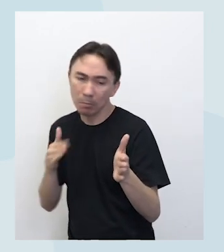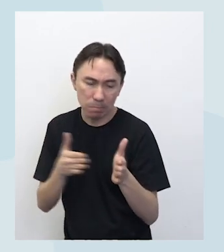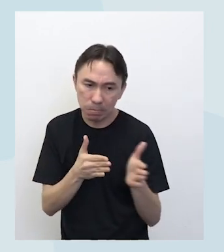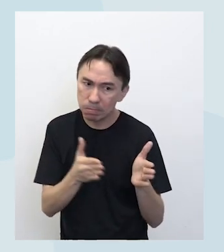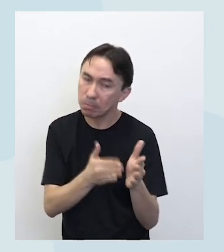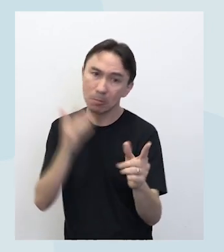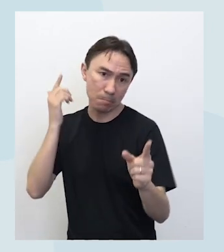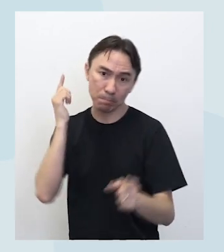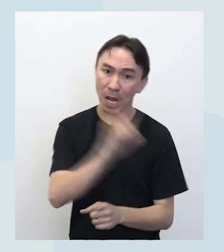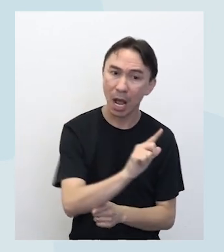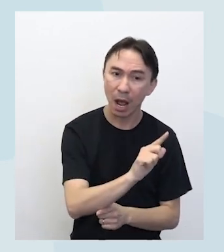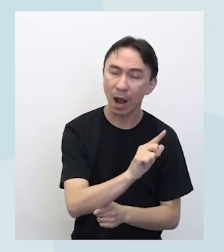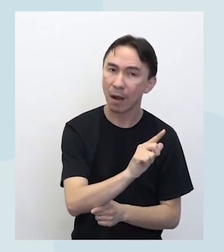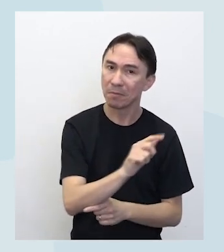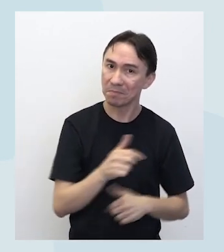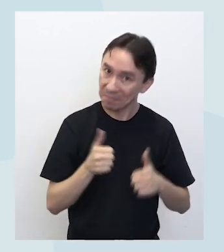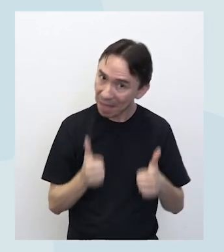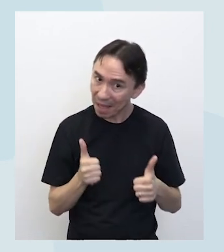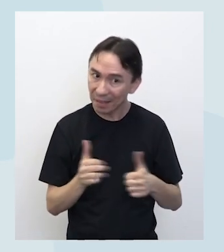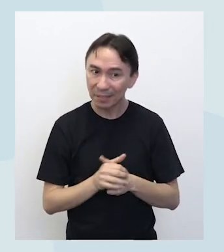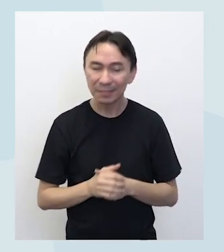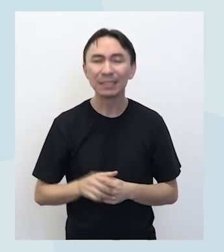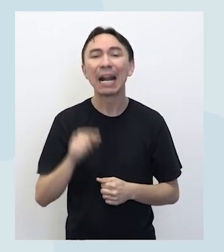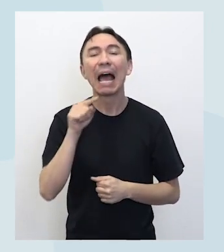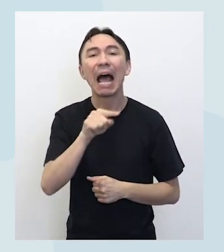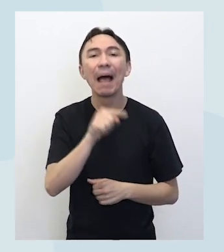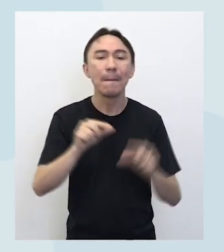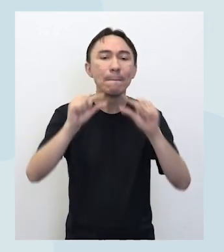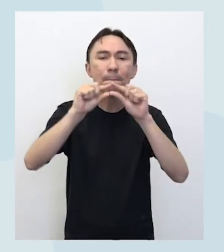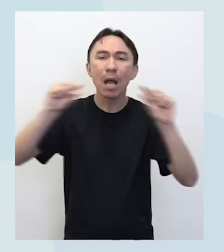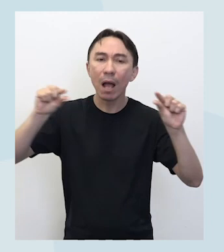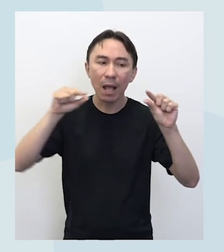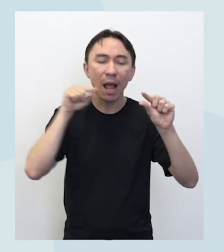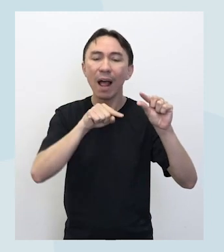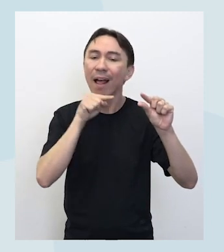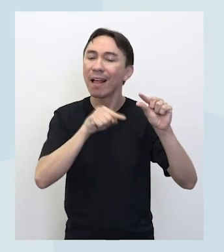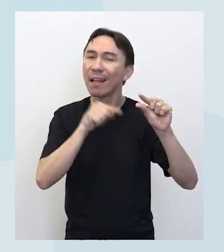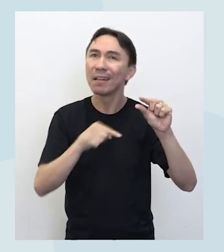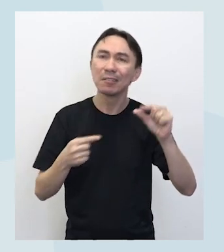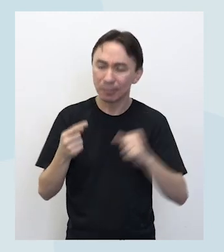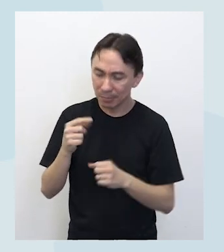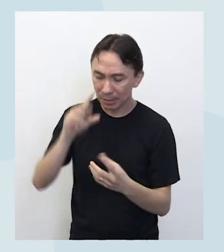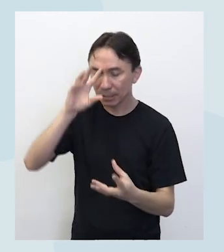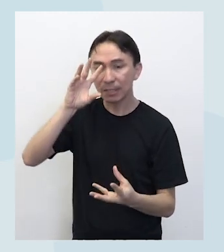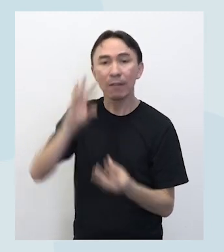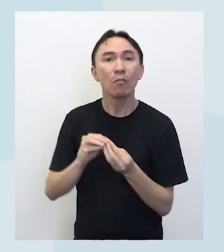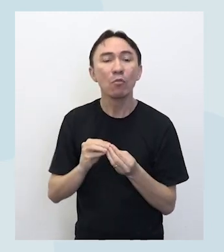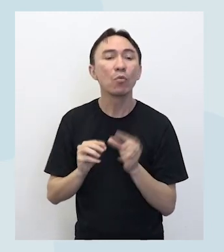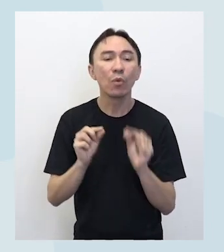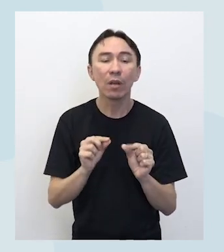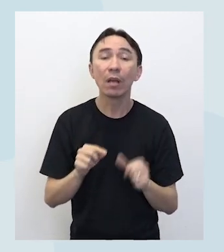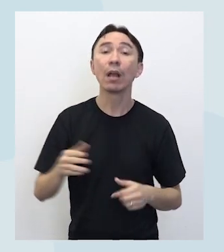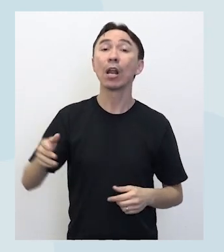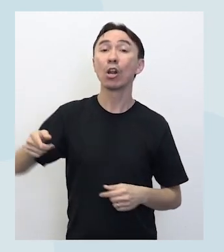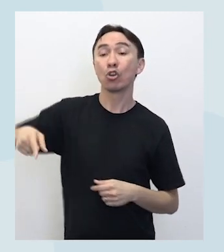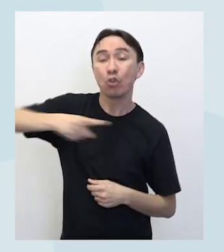uma pergunta. O que essa frase nos diz a respeito das nossas escolhas e